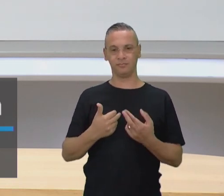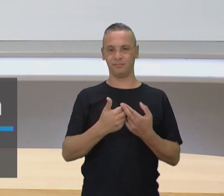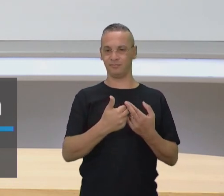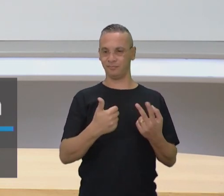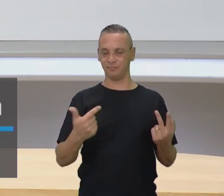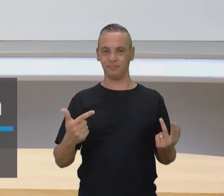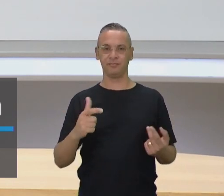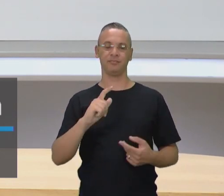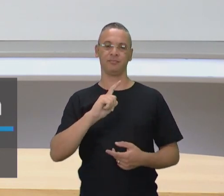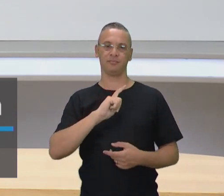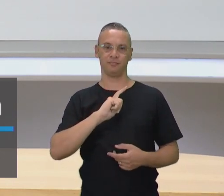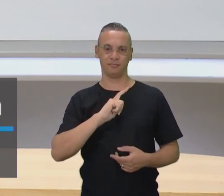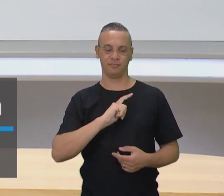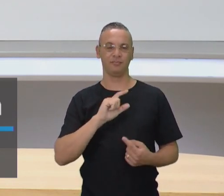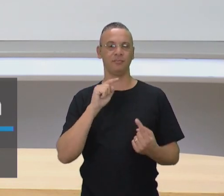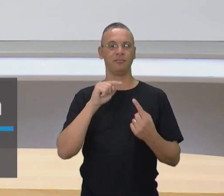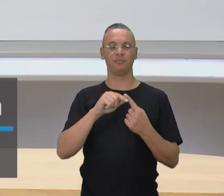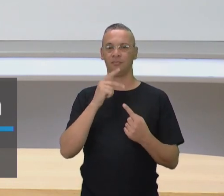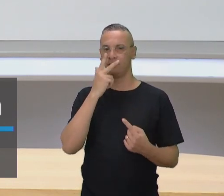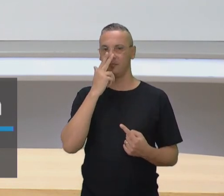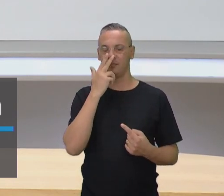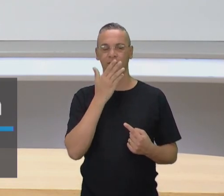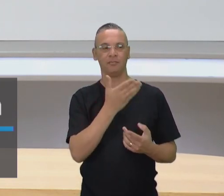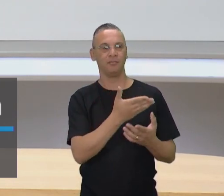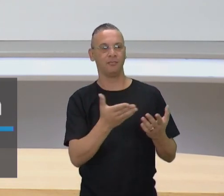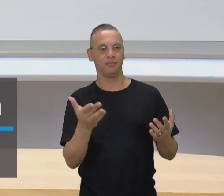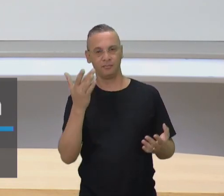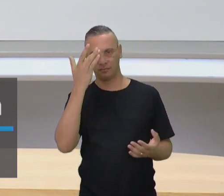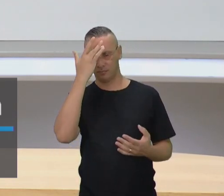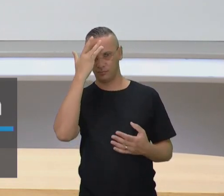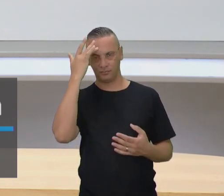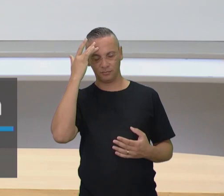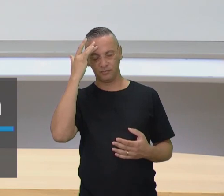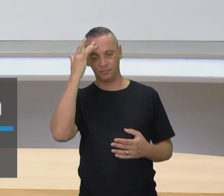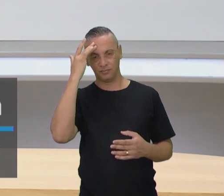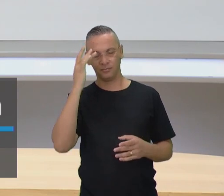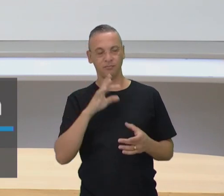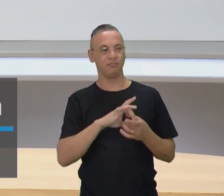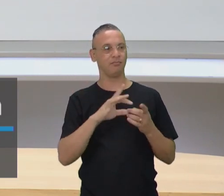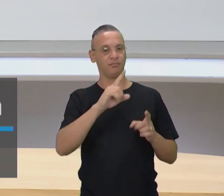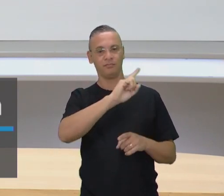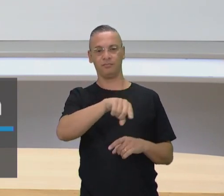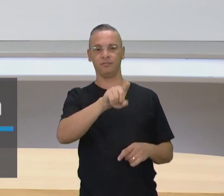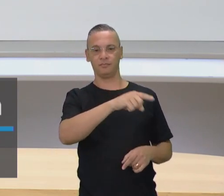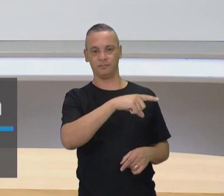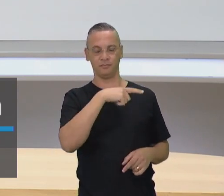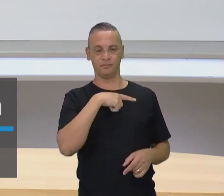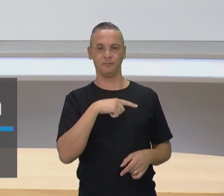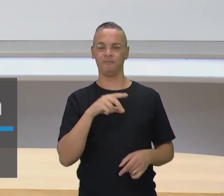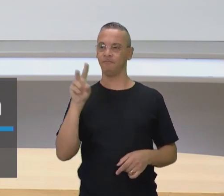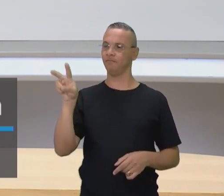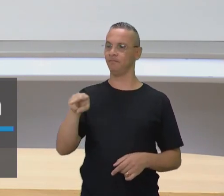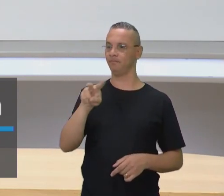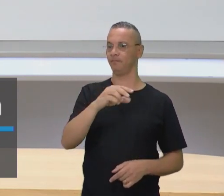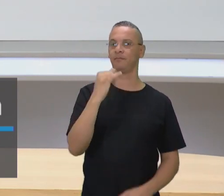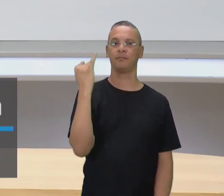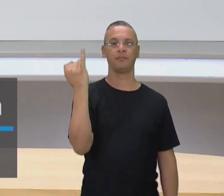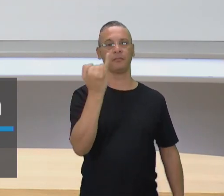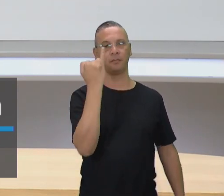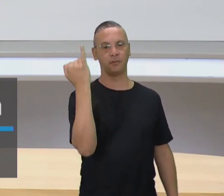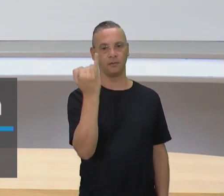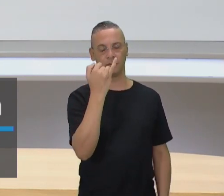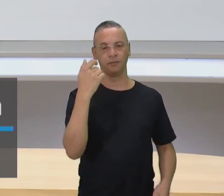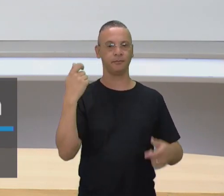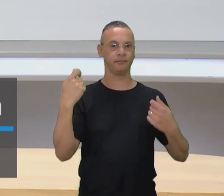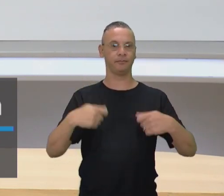minorias, dando as liberdades, né? Então, tudo isso aí o observatório acompanha. Olha como o papel do observatório é